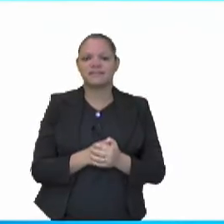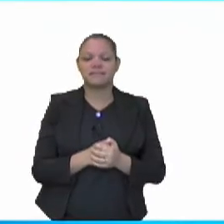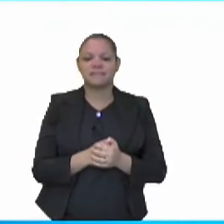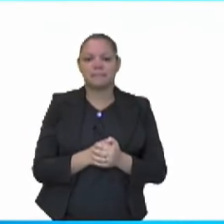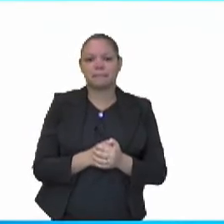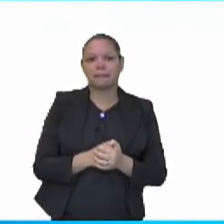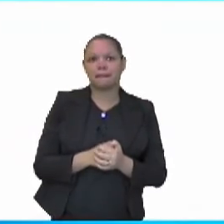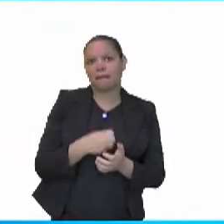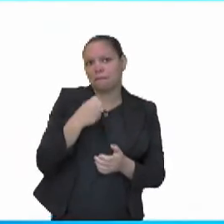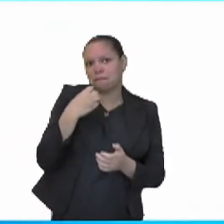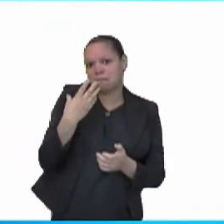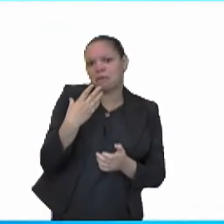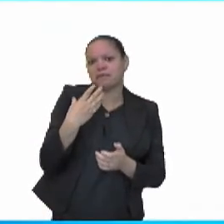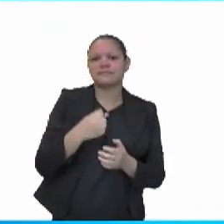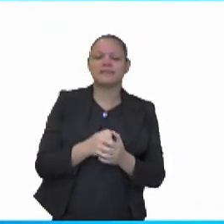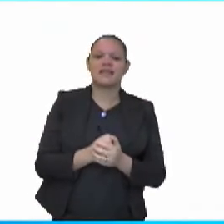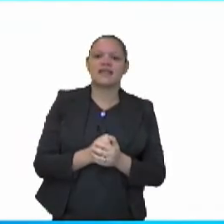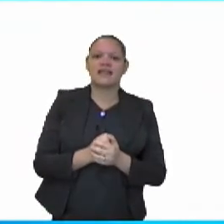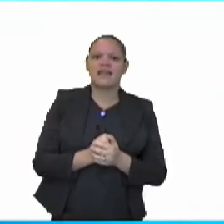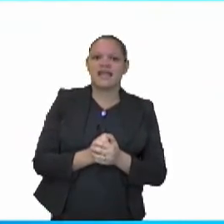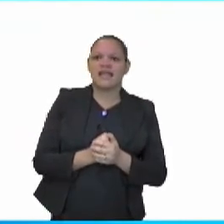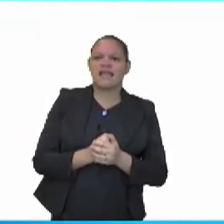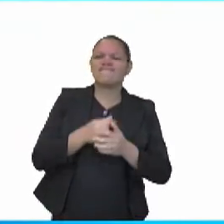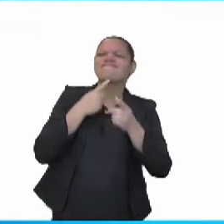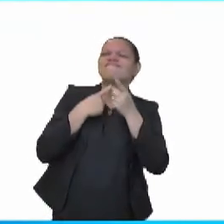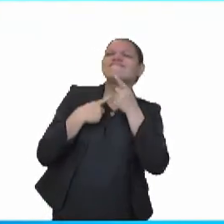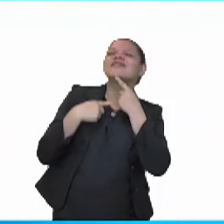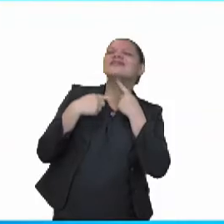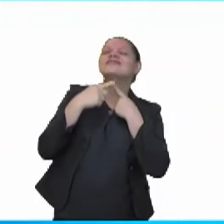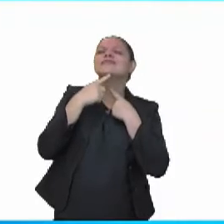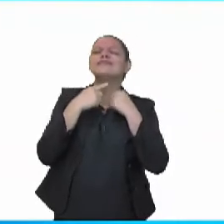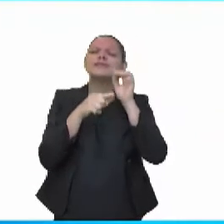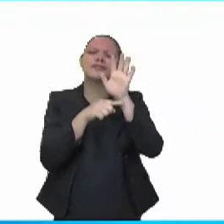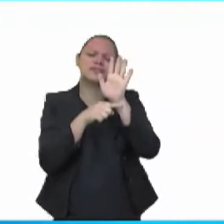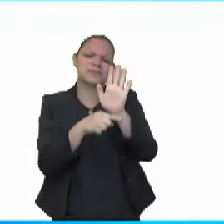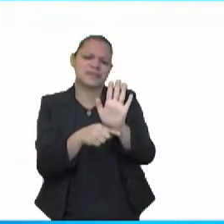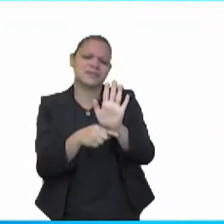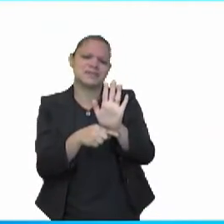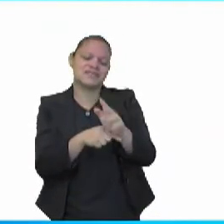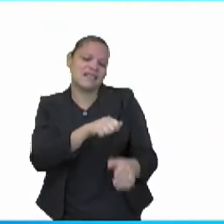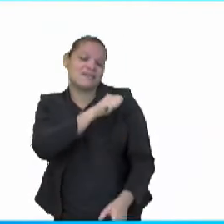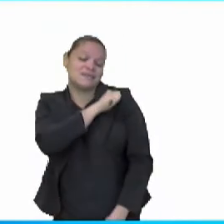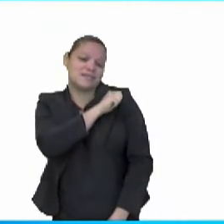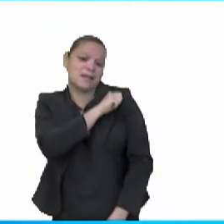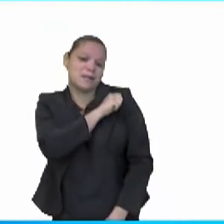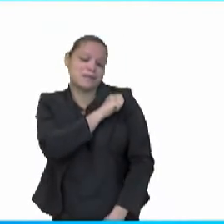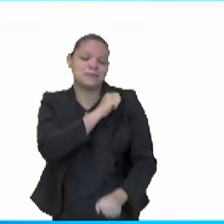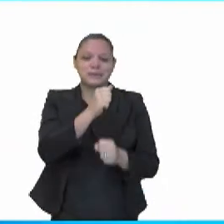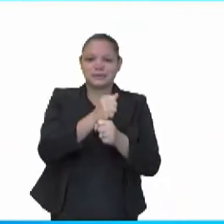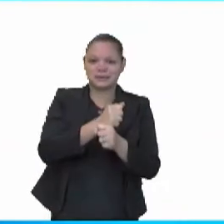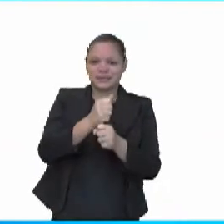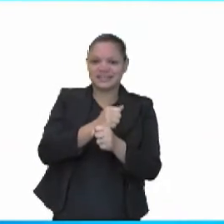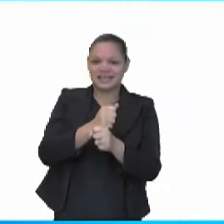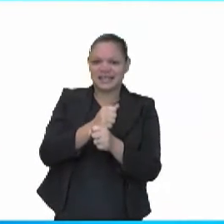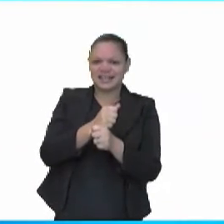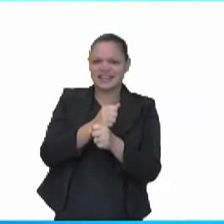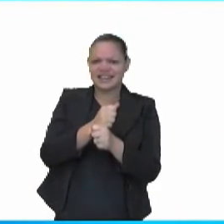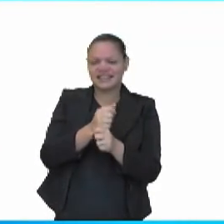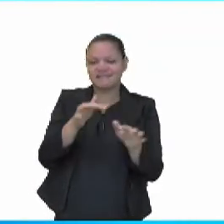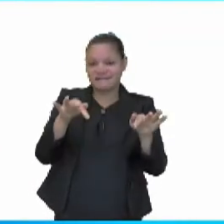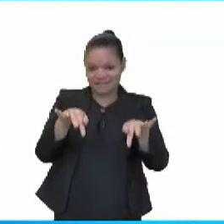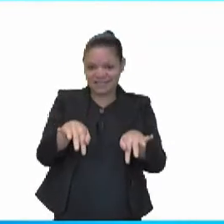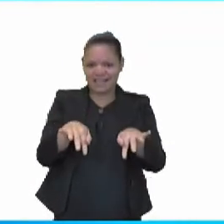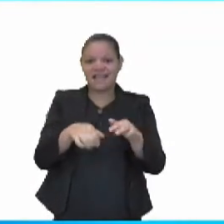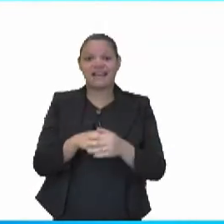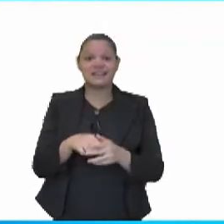atingir os anos finais, né? Mas teve uma proporção maior do que a gente esperava e a gente conseguiu